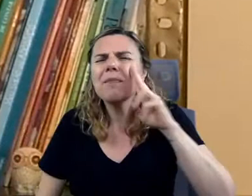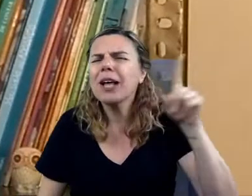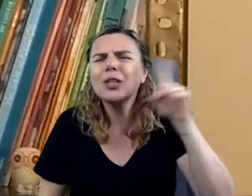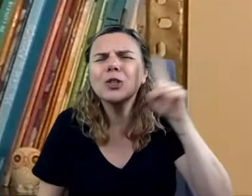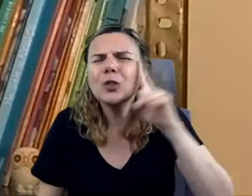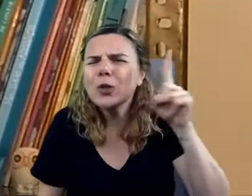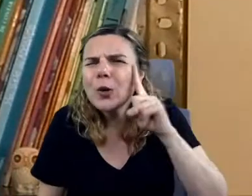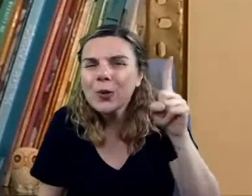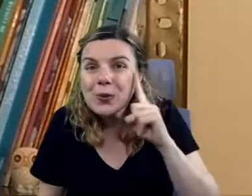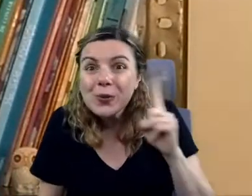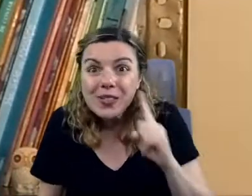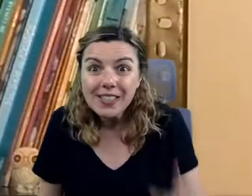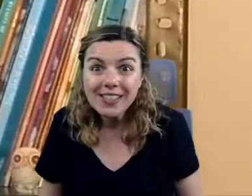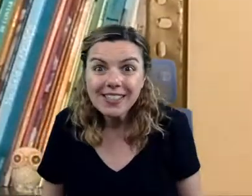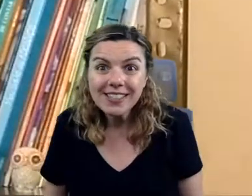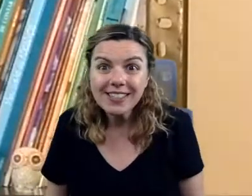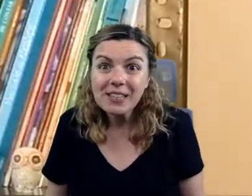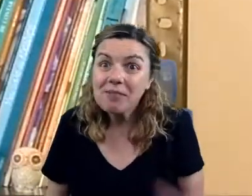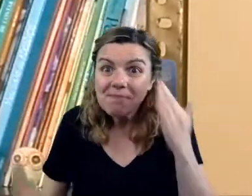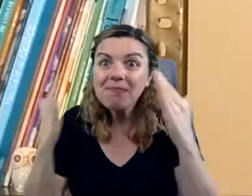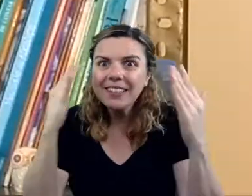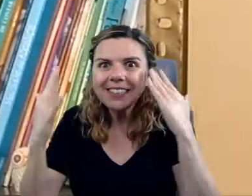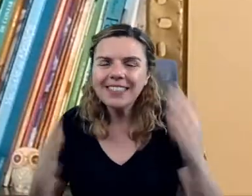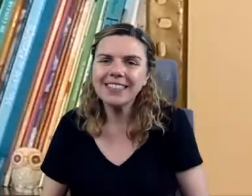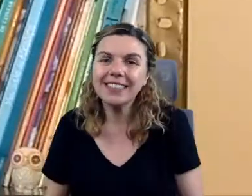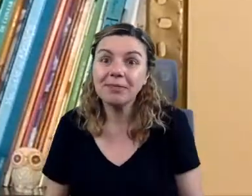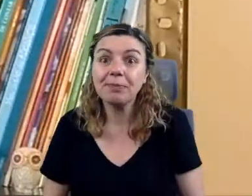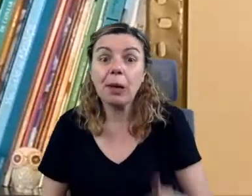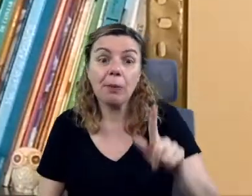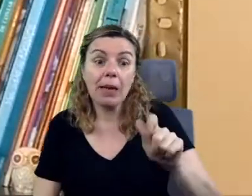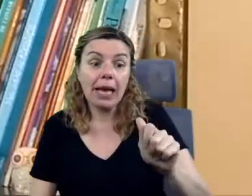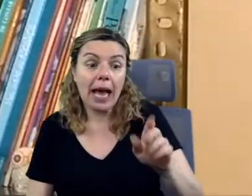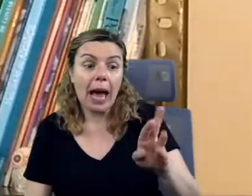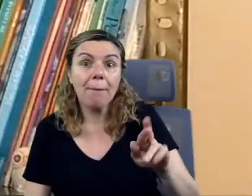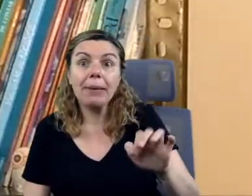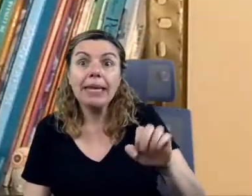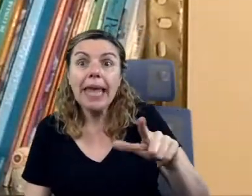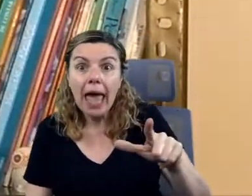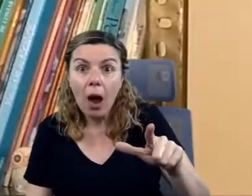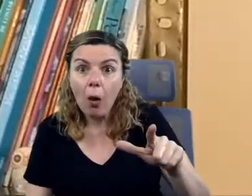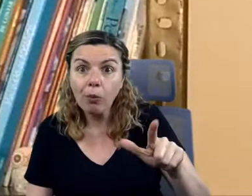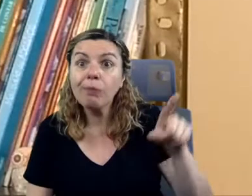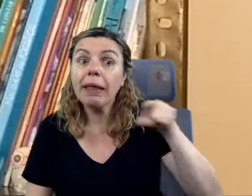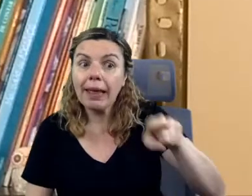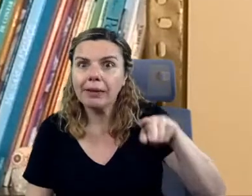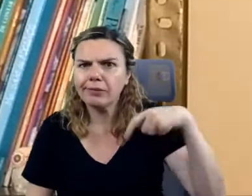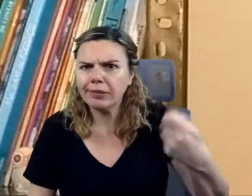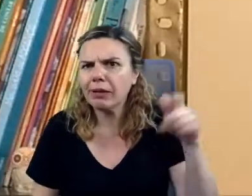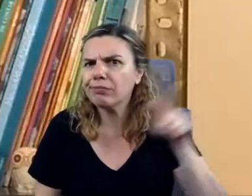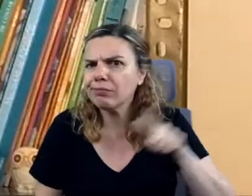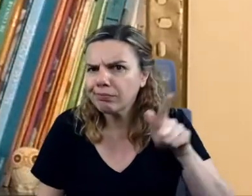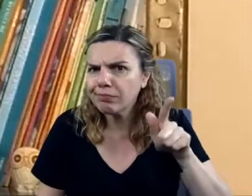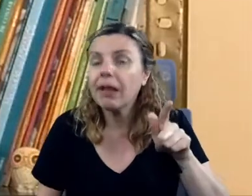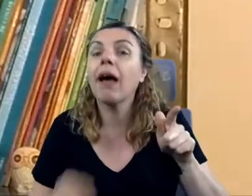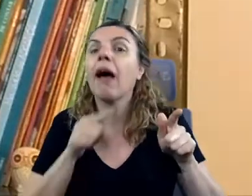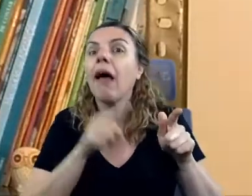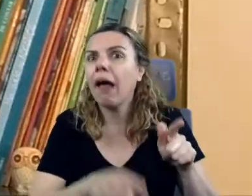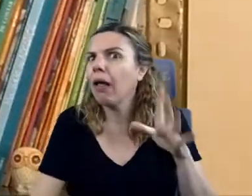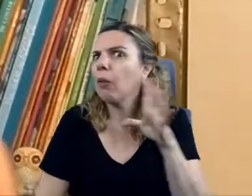boas todos os dias? Pois Gabriel era pintor de